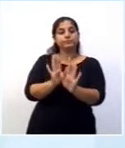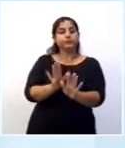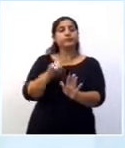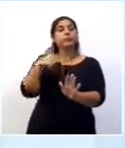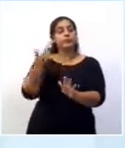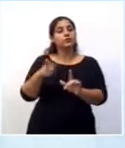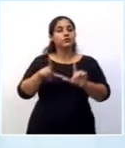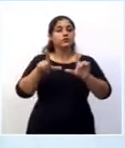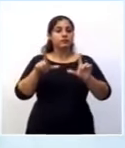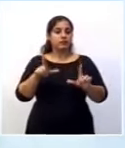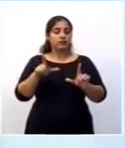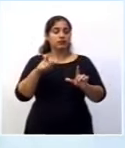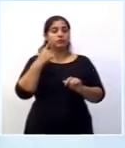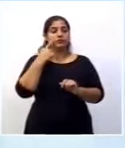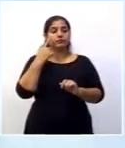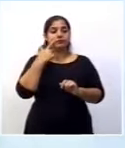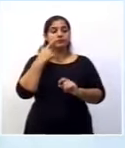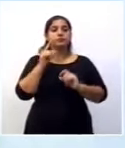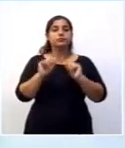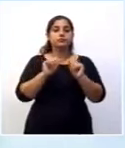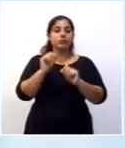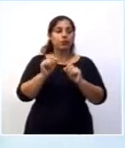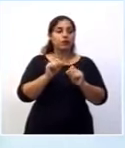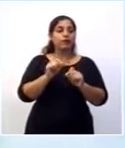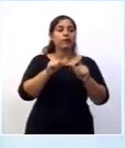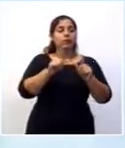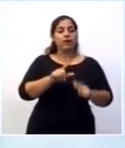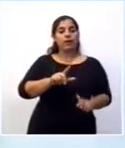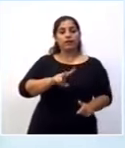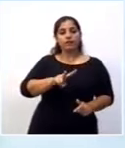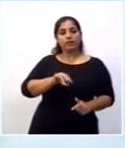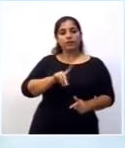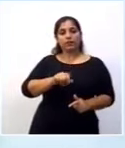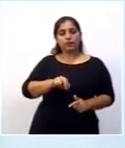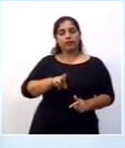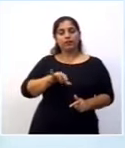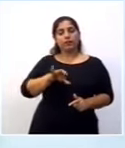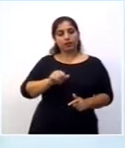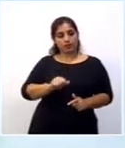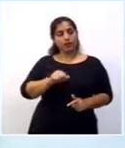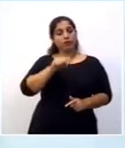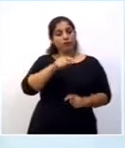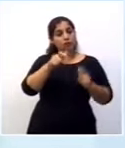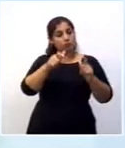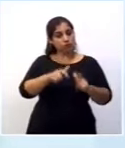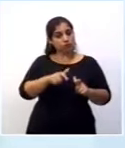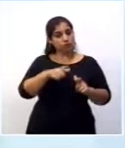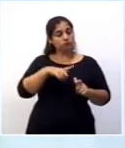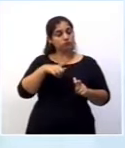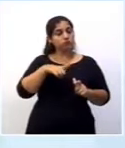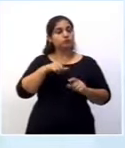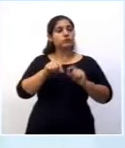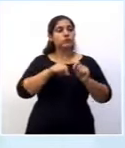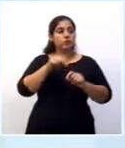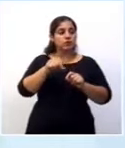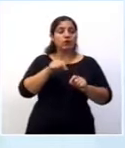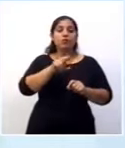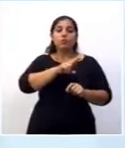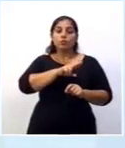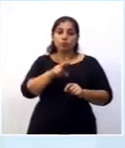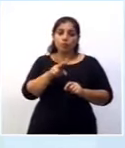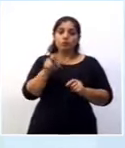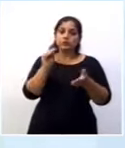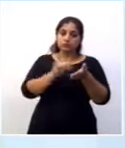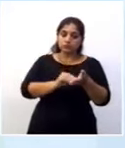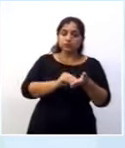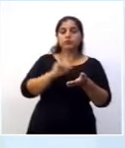próximo slide, nós vamos ter aí Vila Rica e suas riquezas. Vila Rica recebeu esse nome